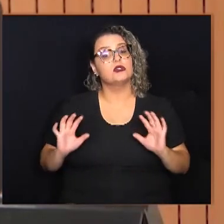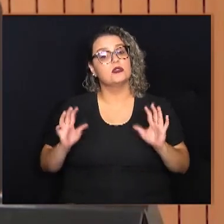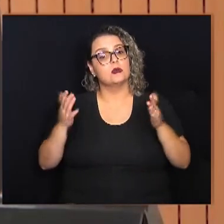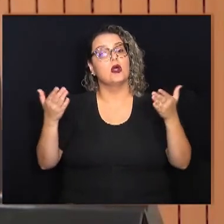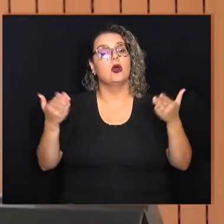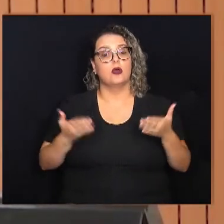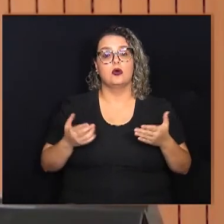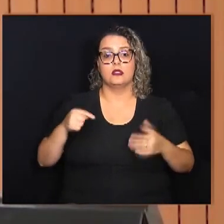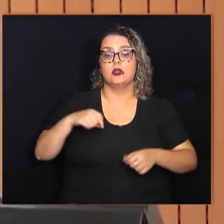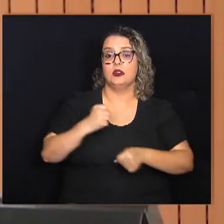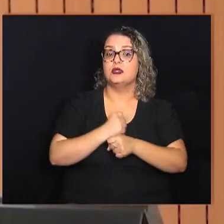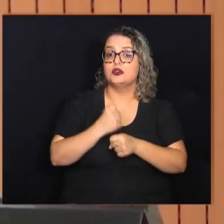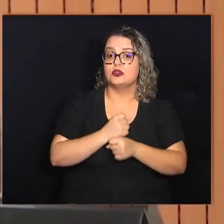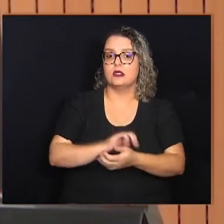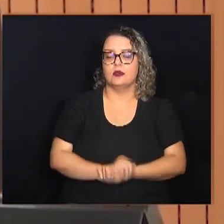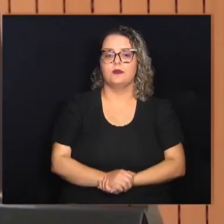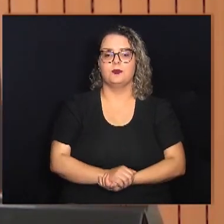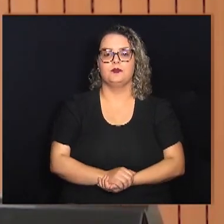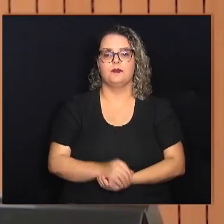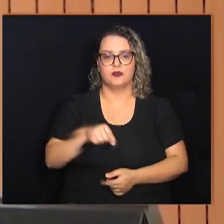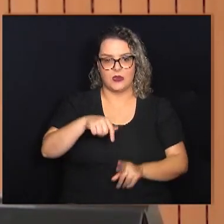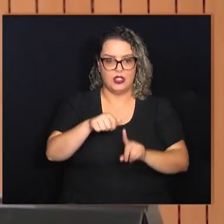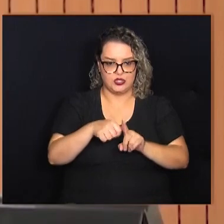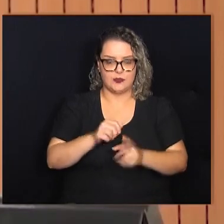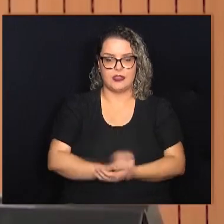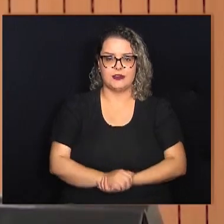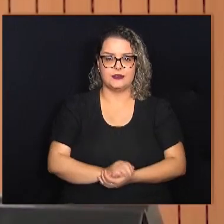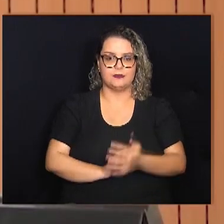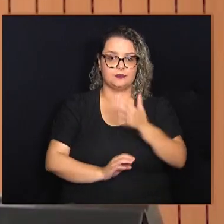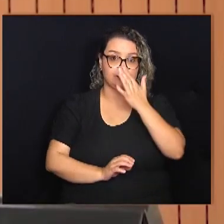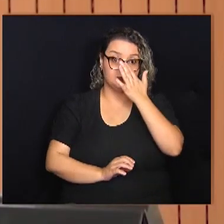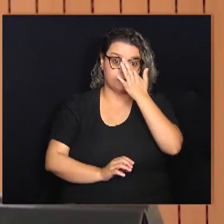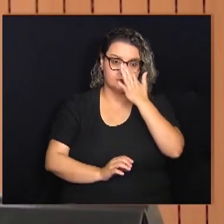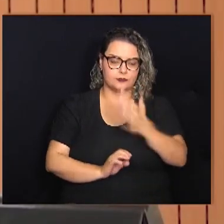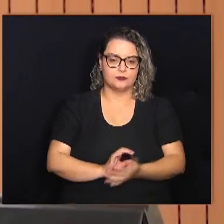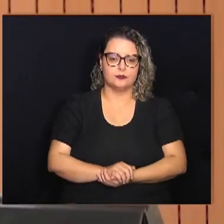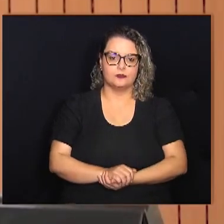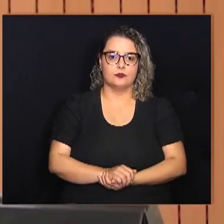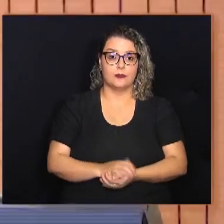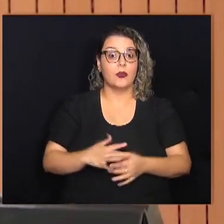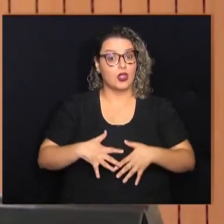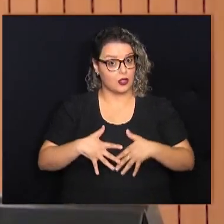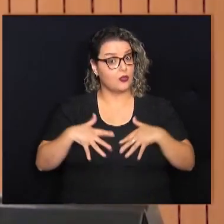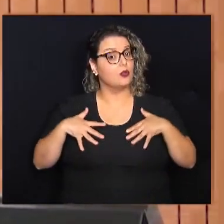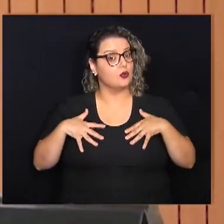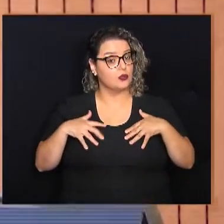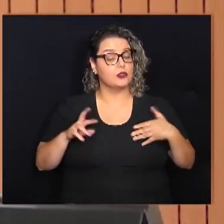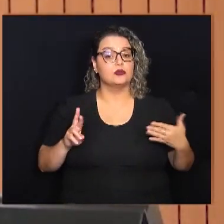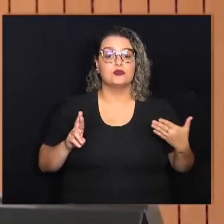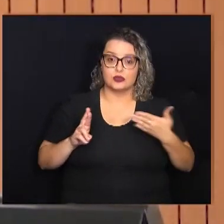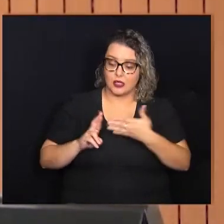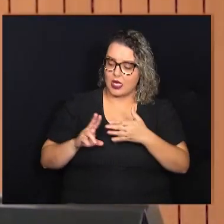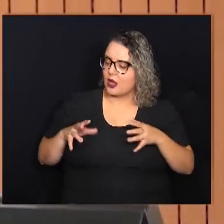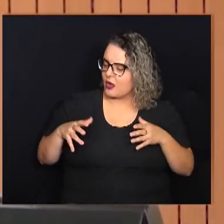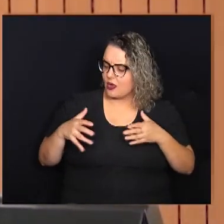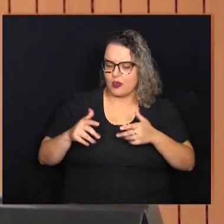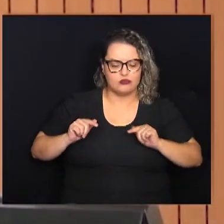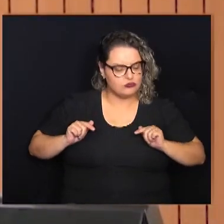uma organização sem fins lucrativos que atua desde a sua fundação em 1993